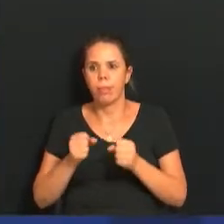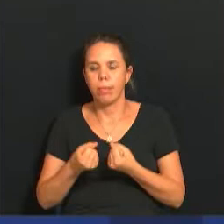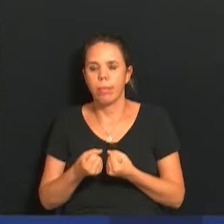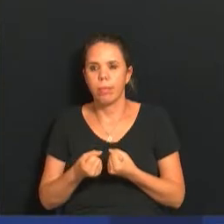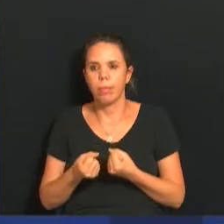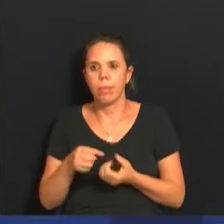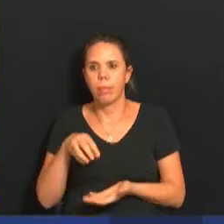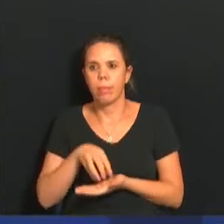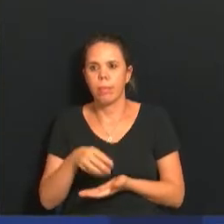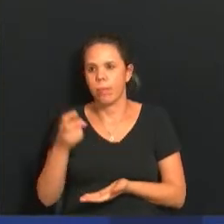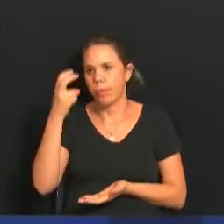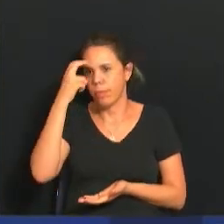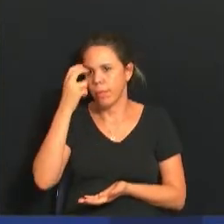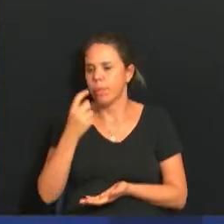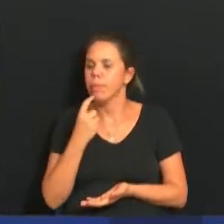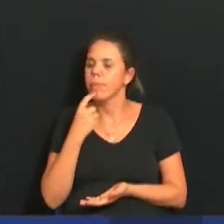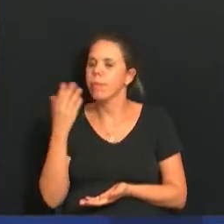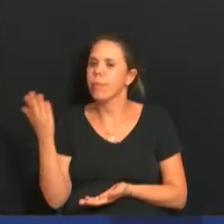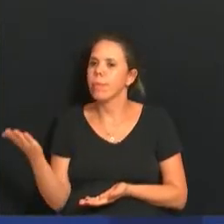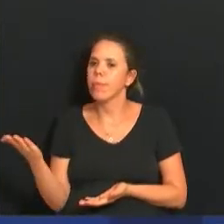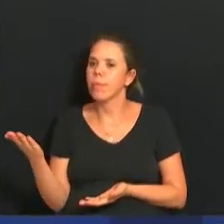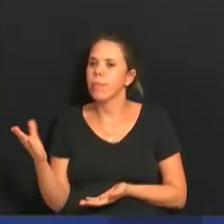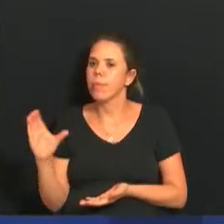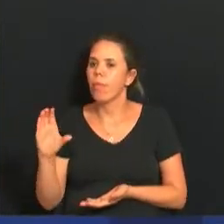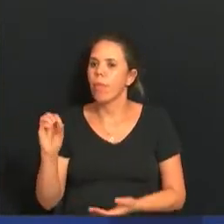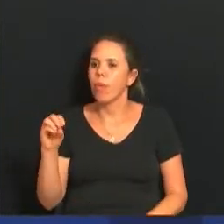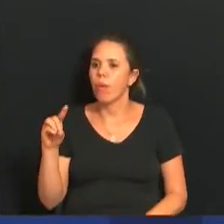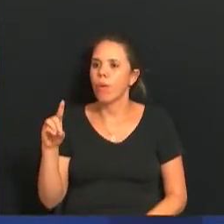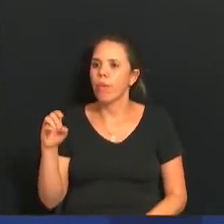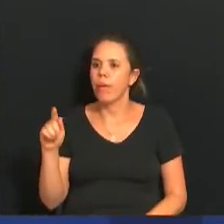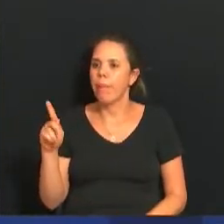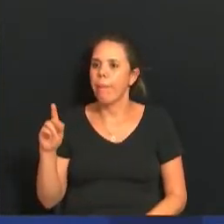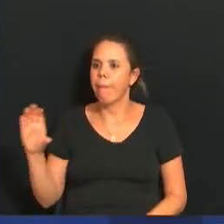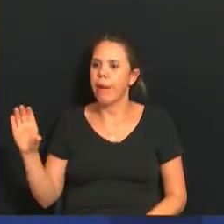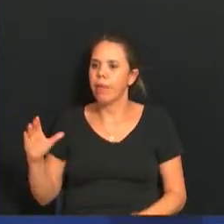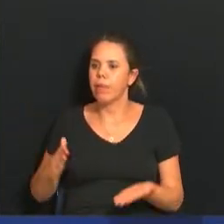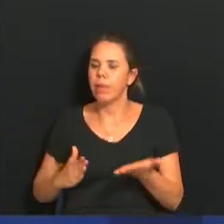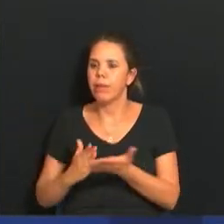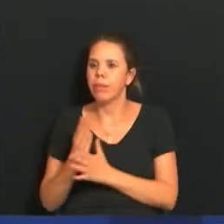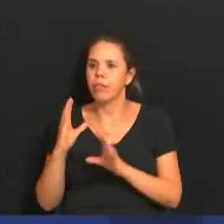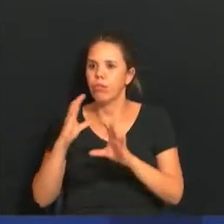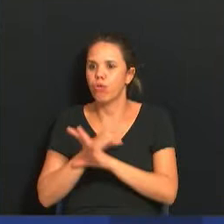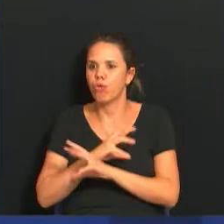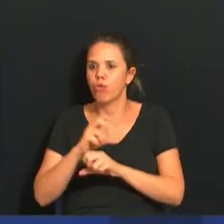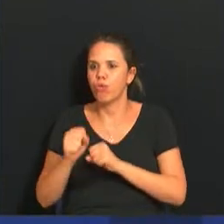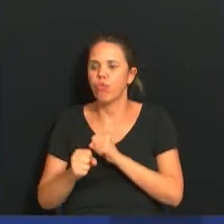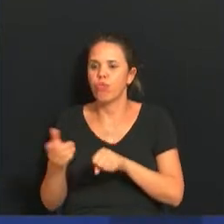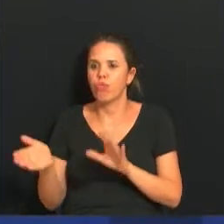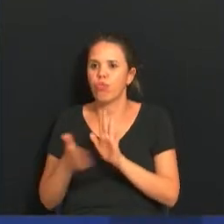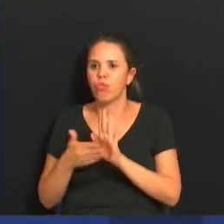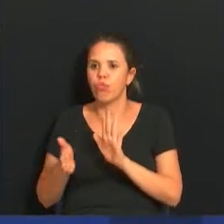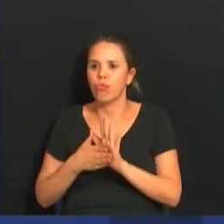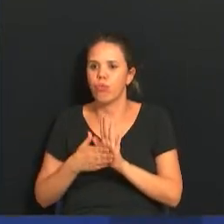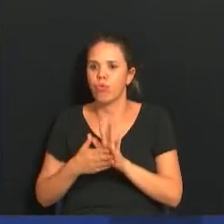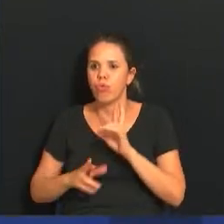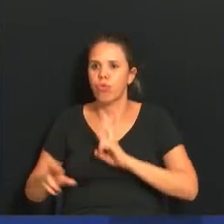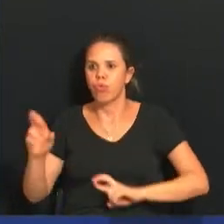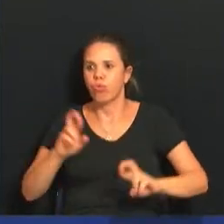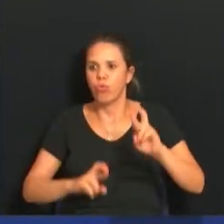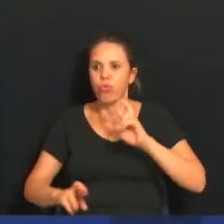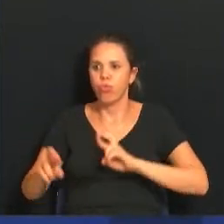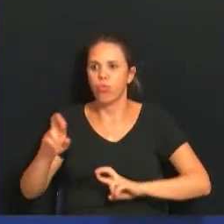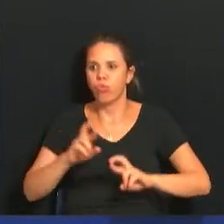Patrimônio Cultural de Campinas, o CONDEPAC, aprovou por unanimidade a proposta de revisão